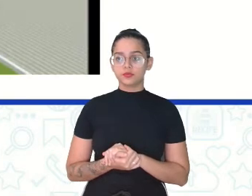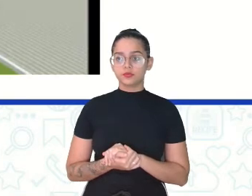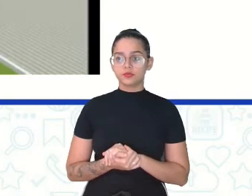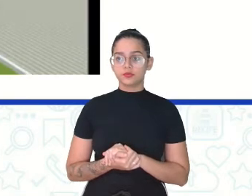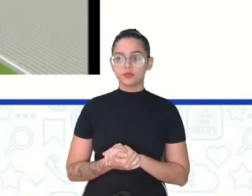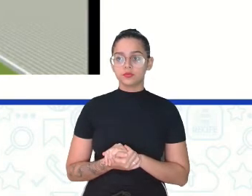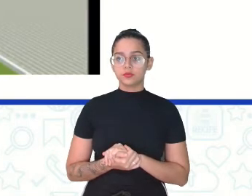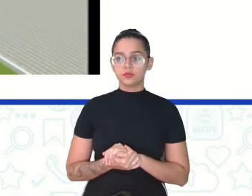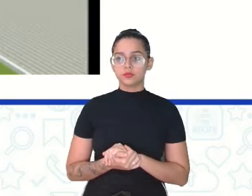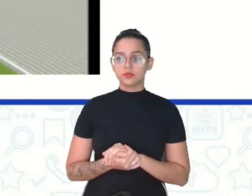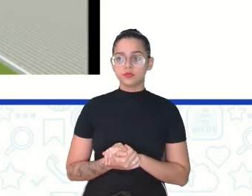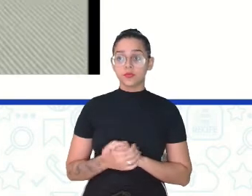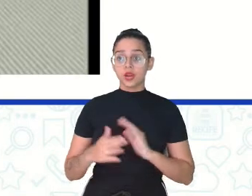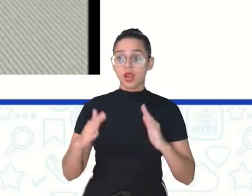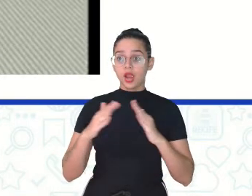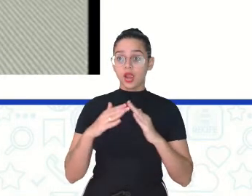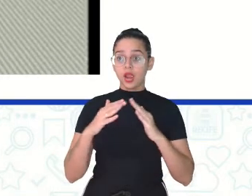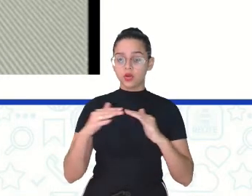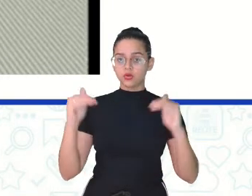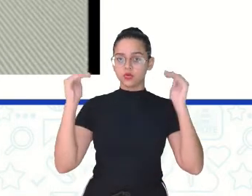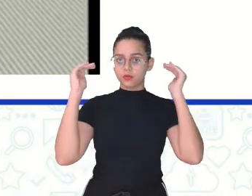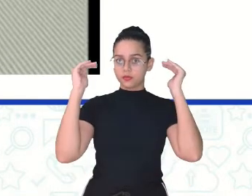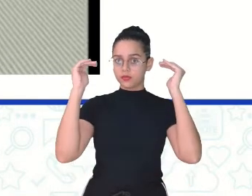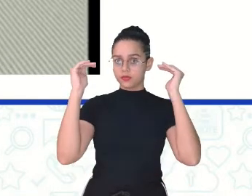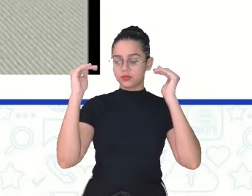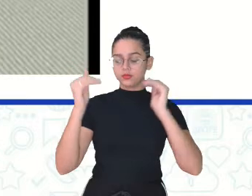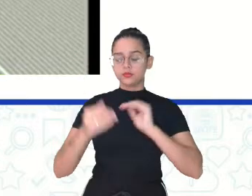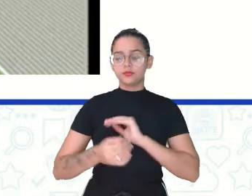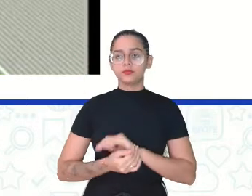E esse condomínio de casas de alto padrão.